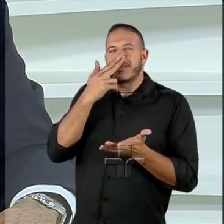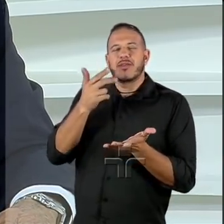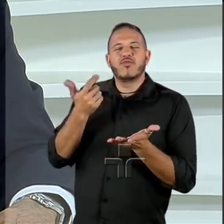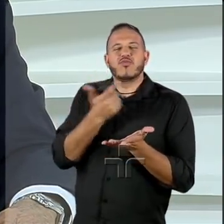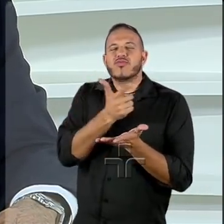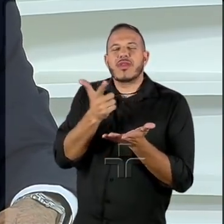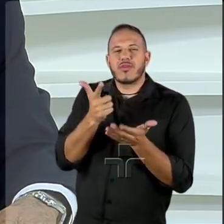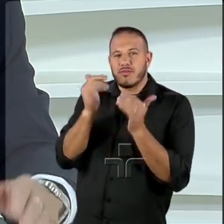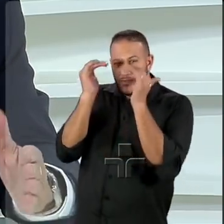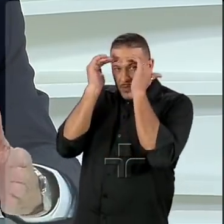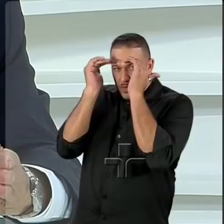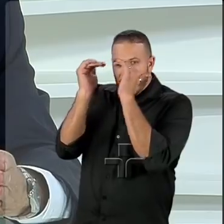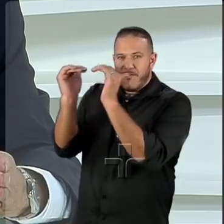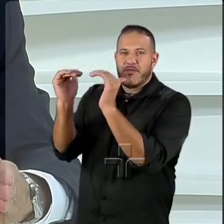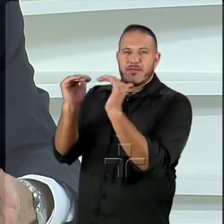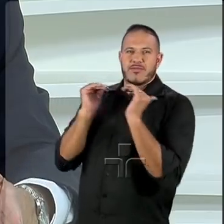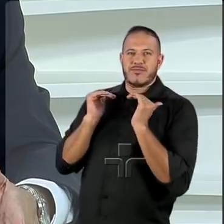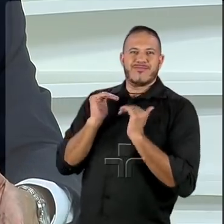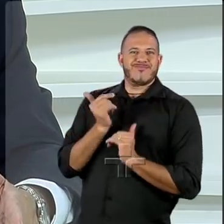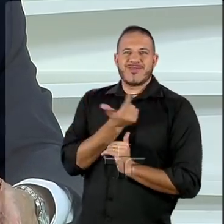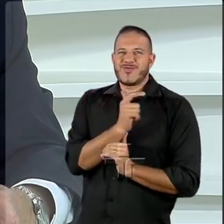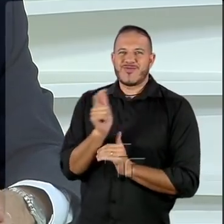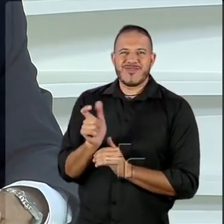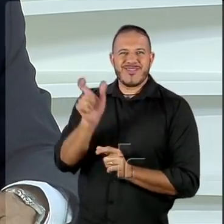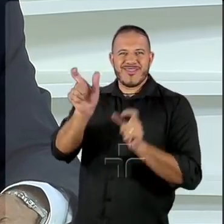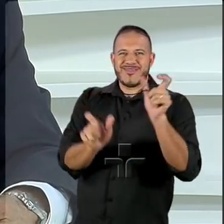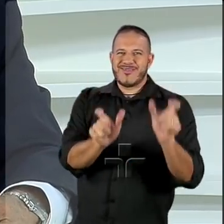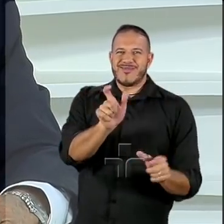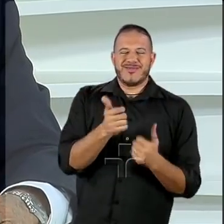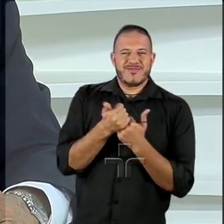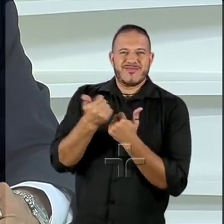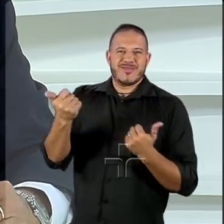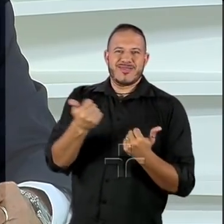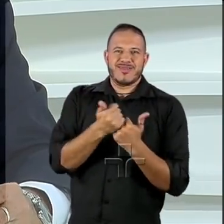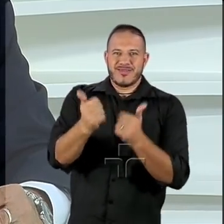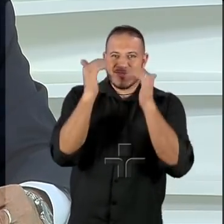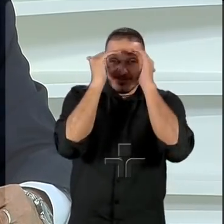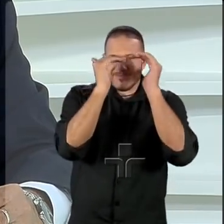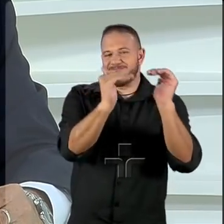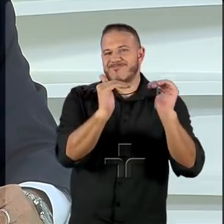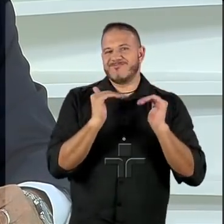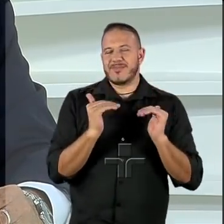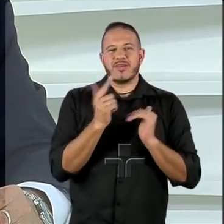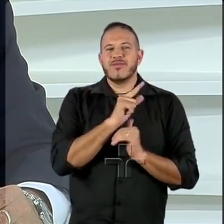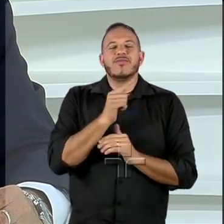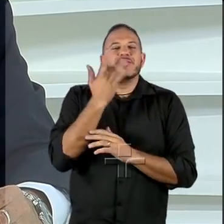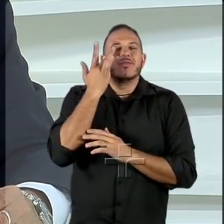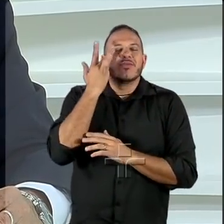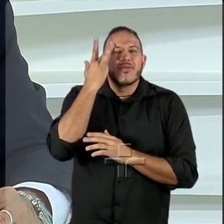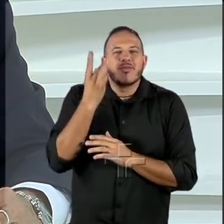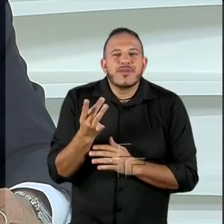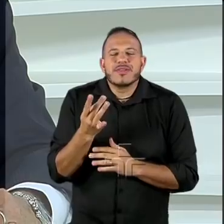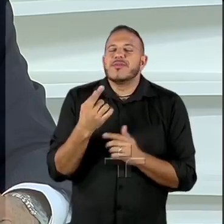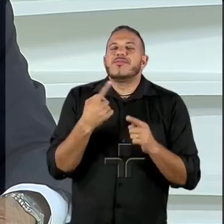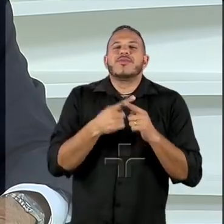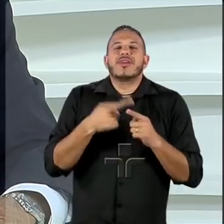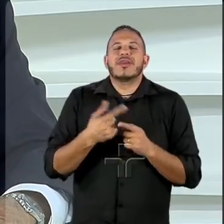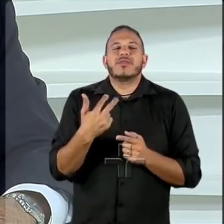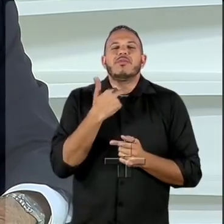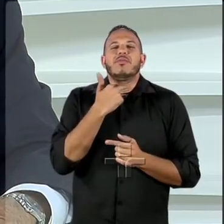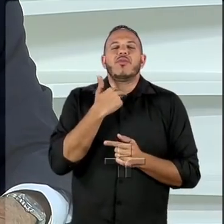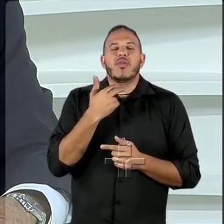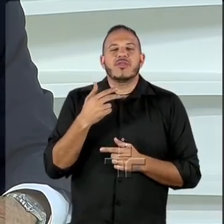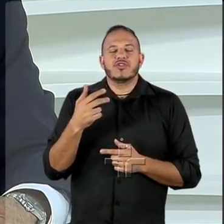de um ministro para o outro, não se compreende por que não se pode